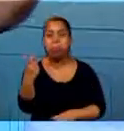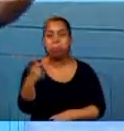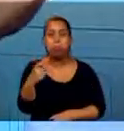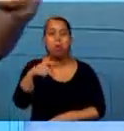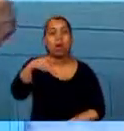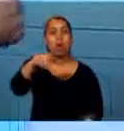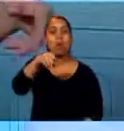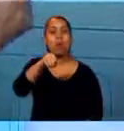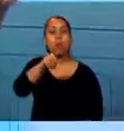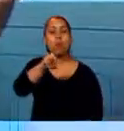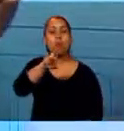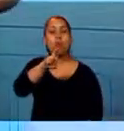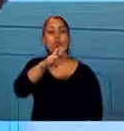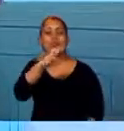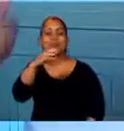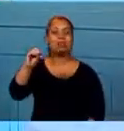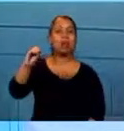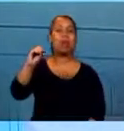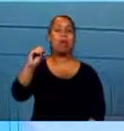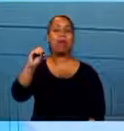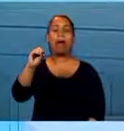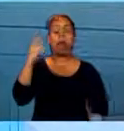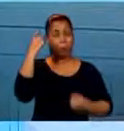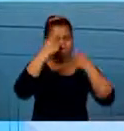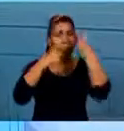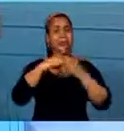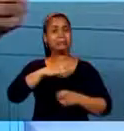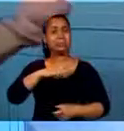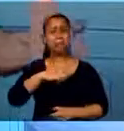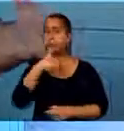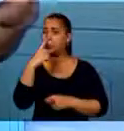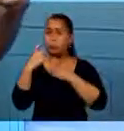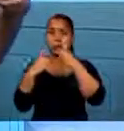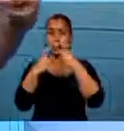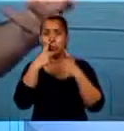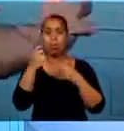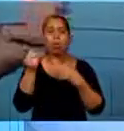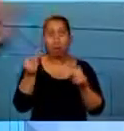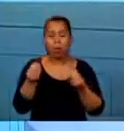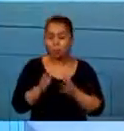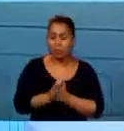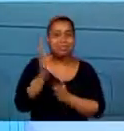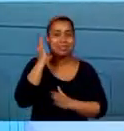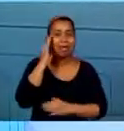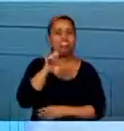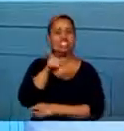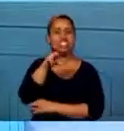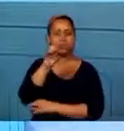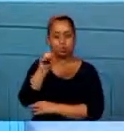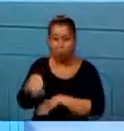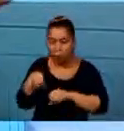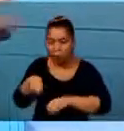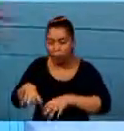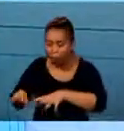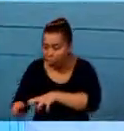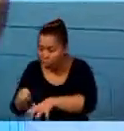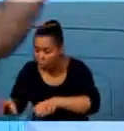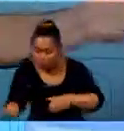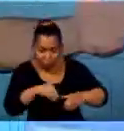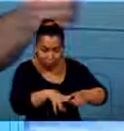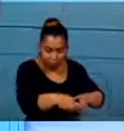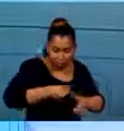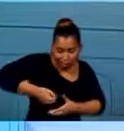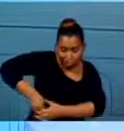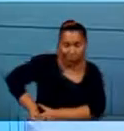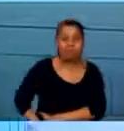vai aos mananciais com os grupos, limpando, recolhendo lixo, com crianças, com